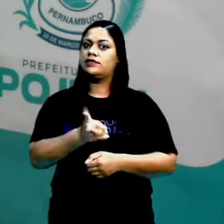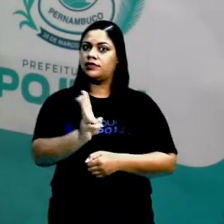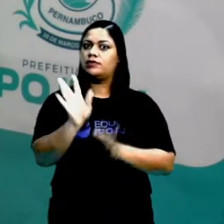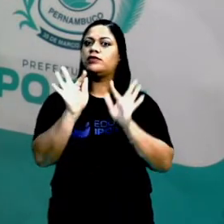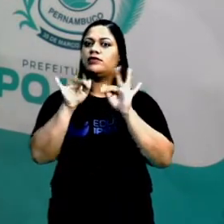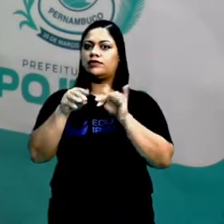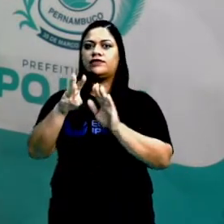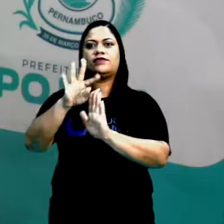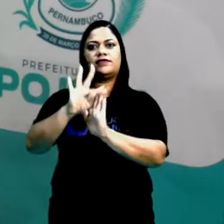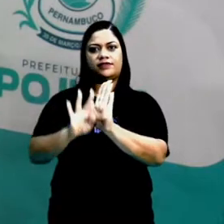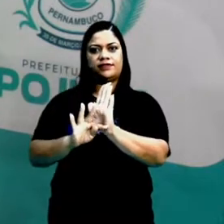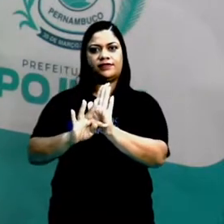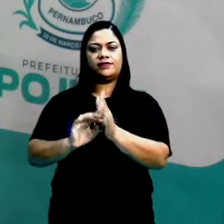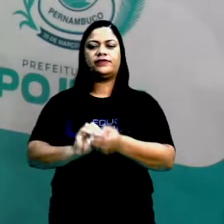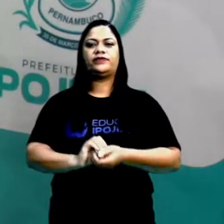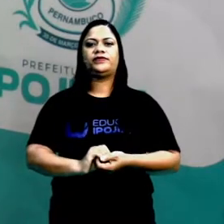final.